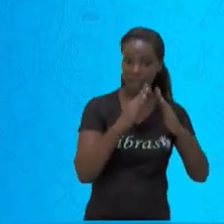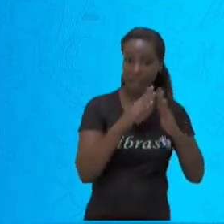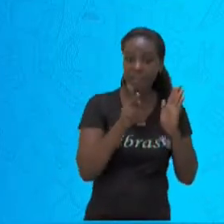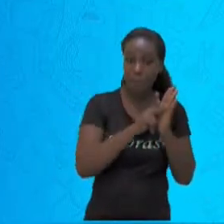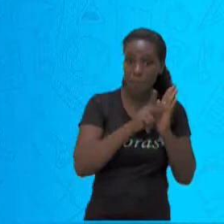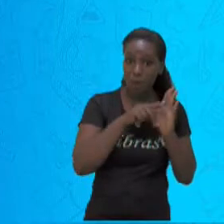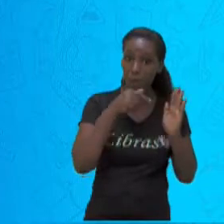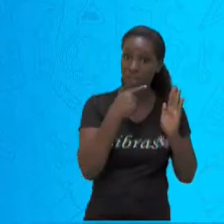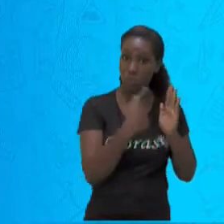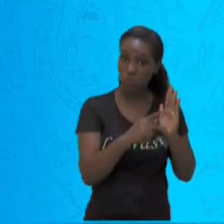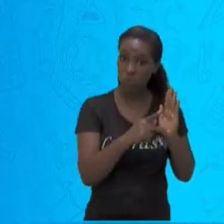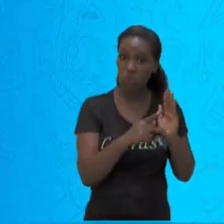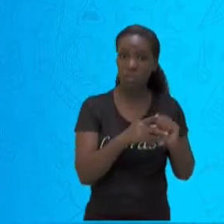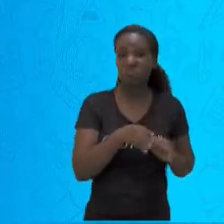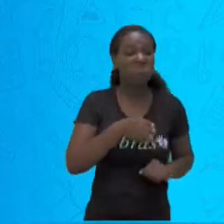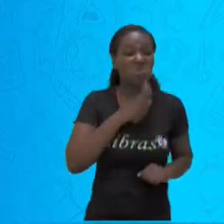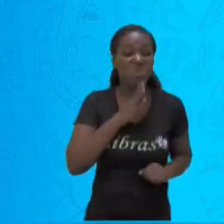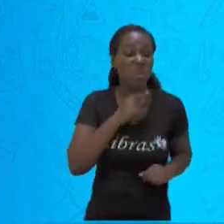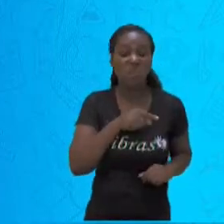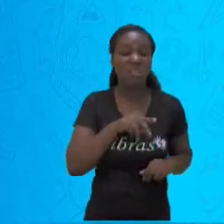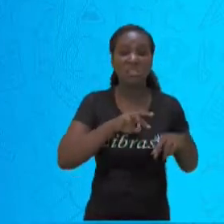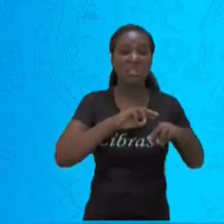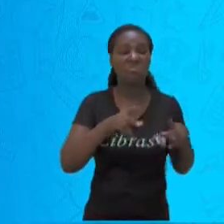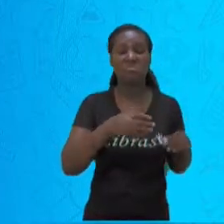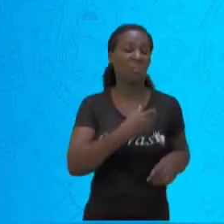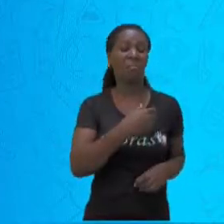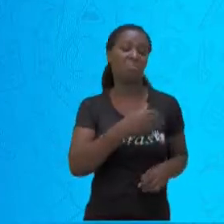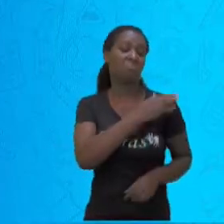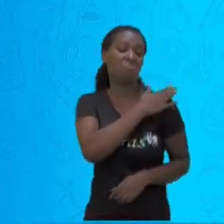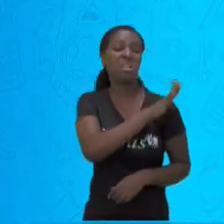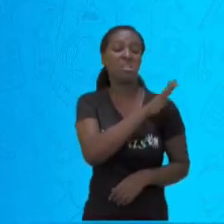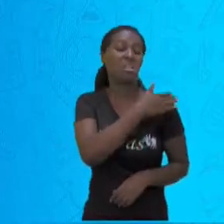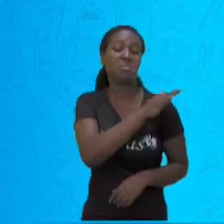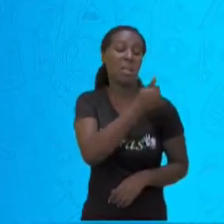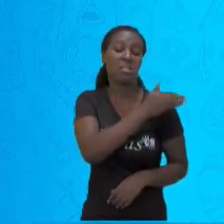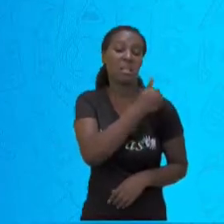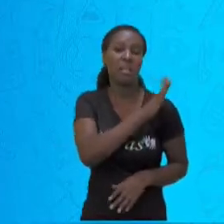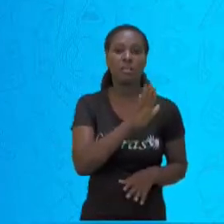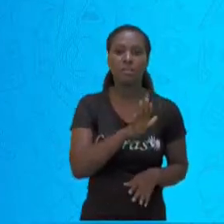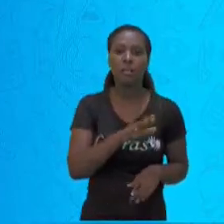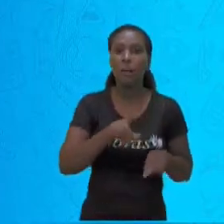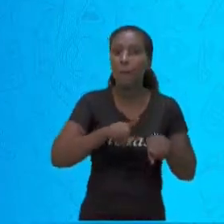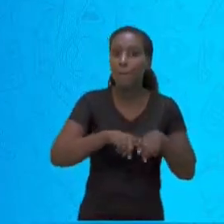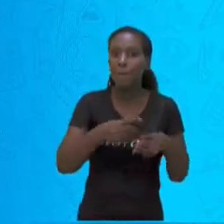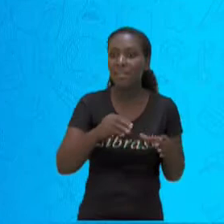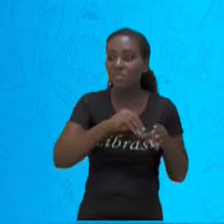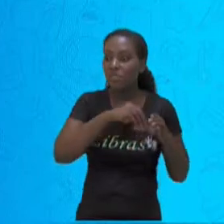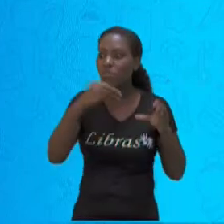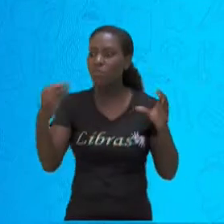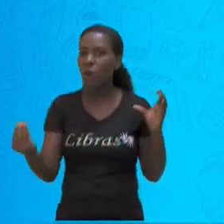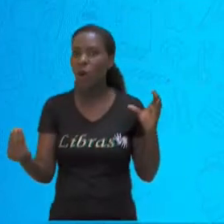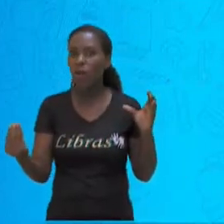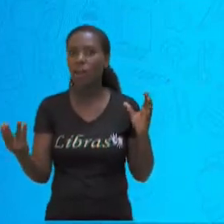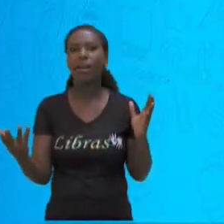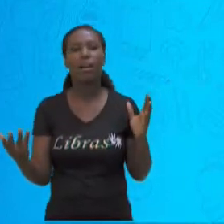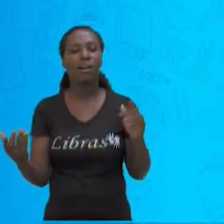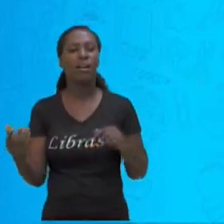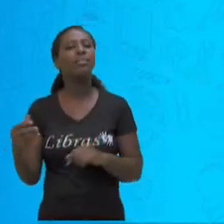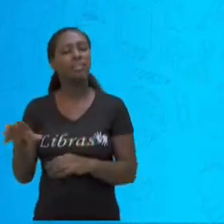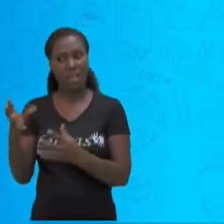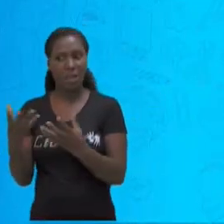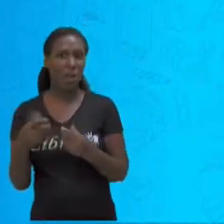honra no nosso território, nosso poeta. Vamos valorizar a prata da